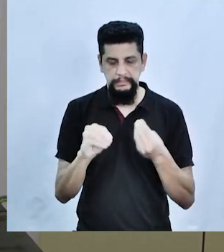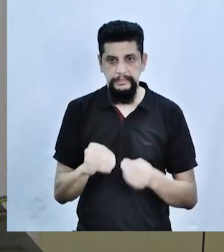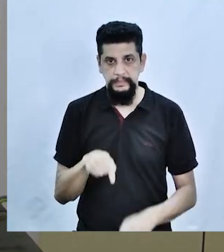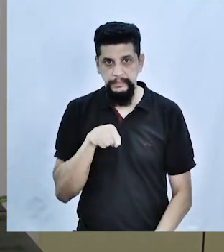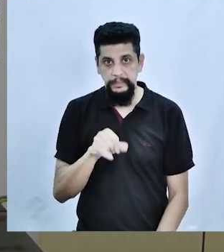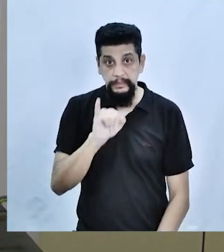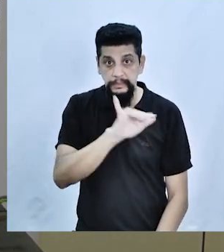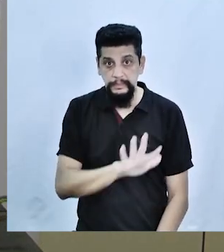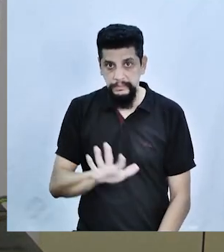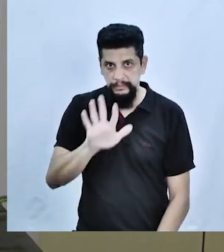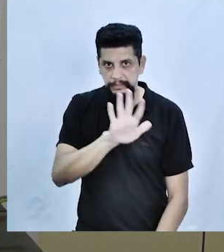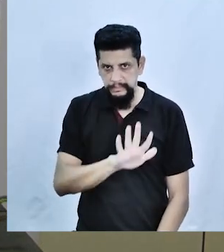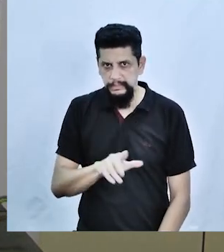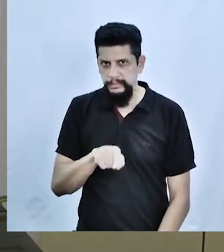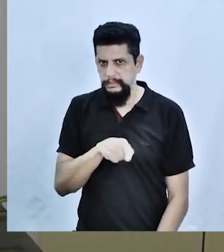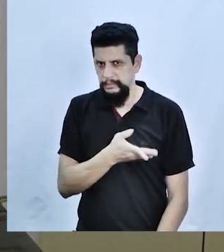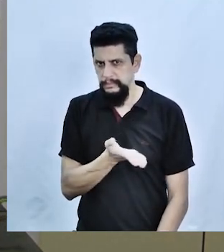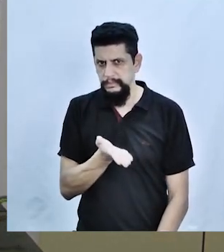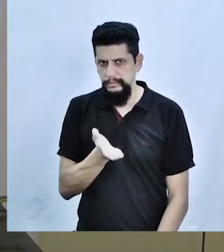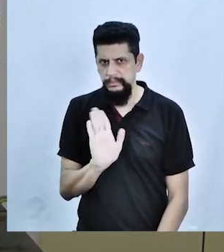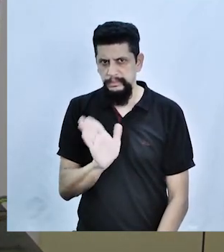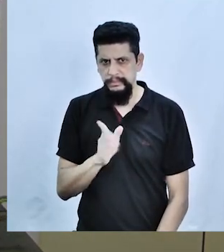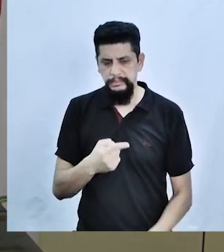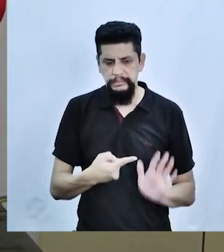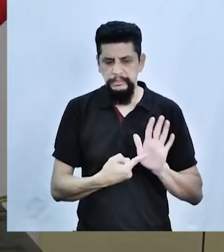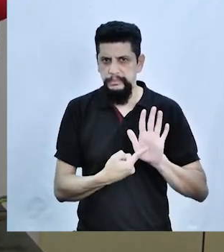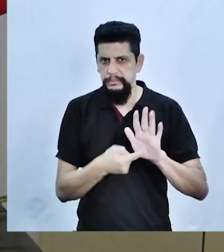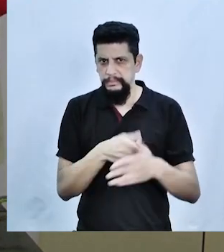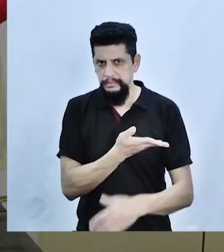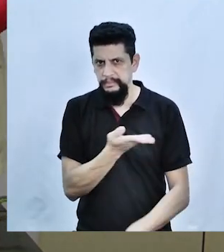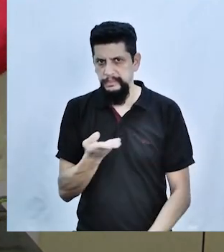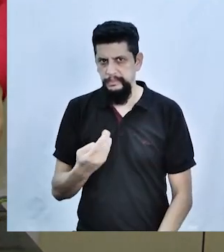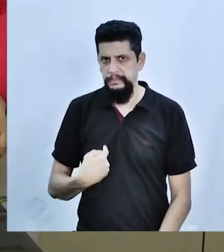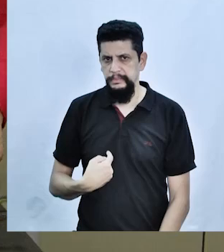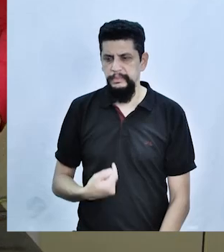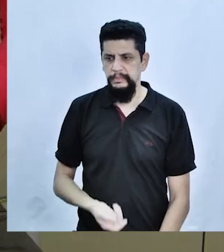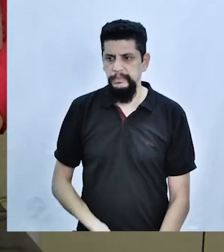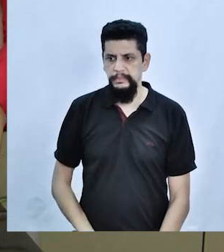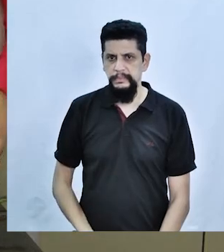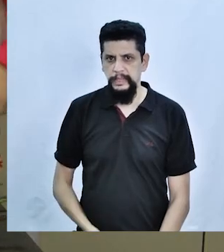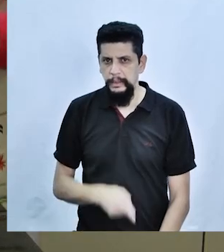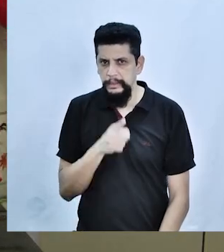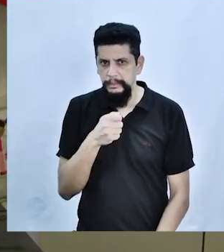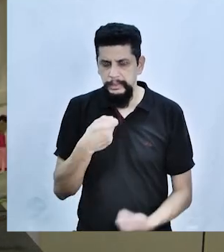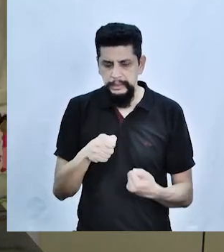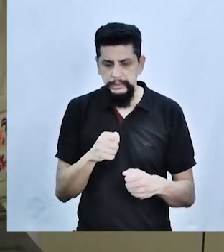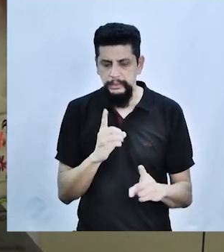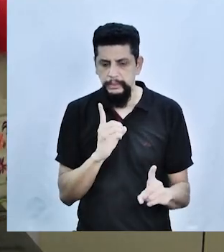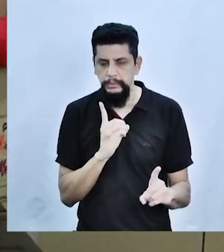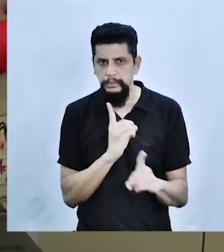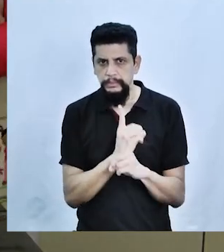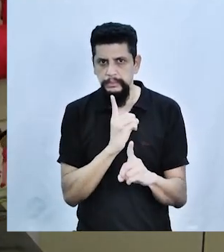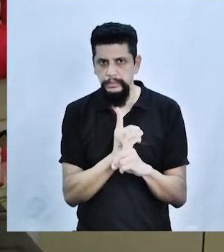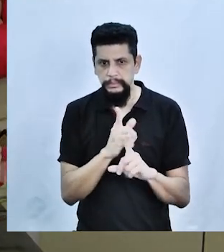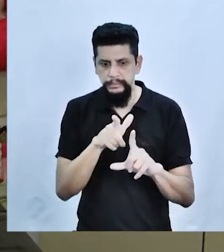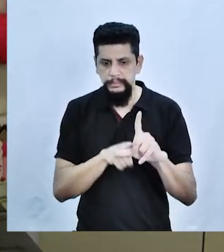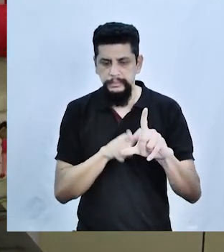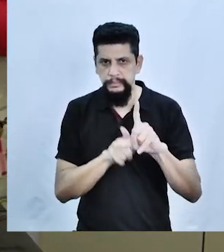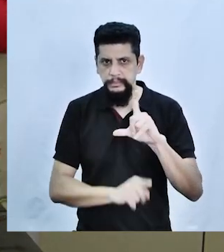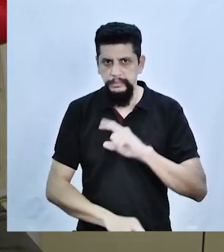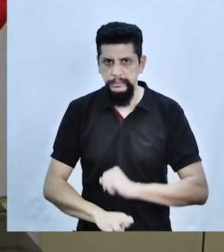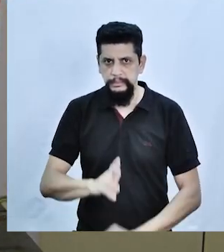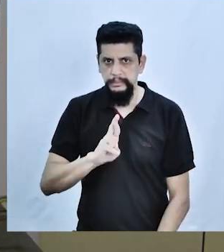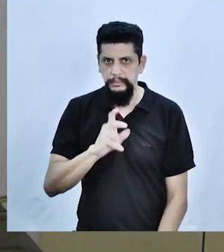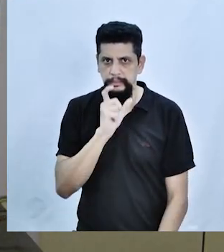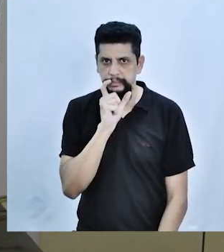Olha, esta imagem já apareceu pra eles. Conhecida. Eles tinham que localizar a letra